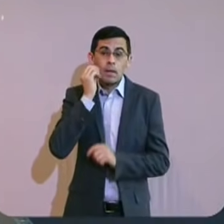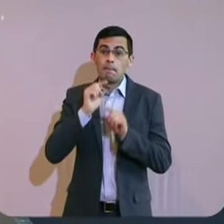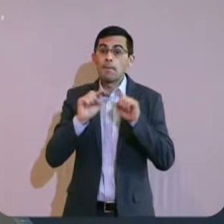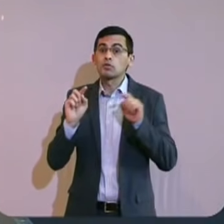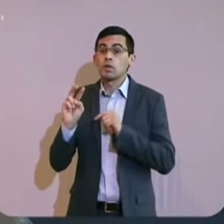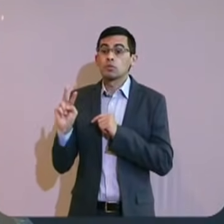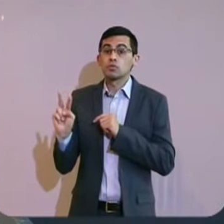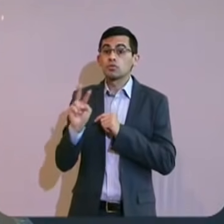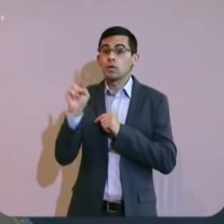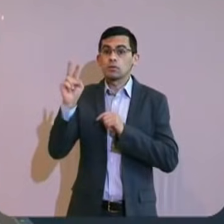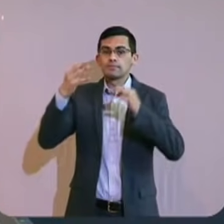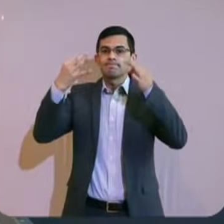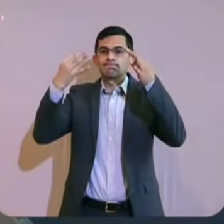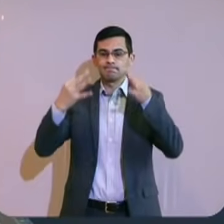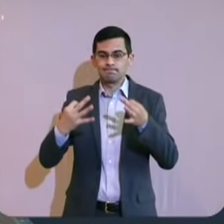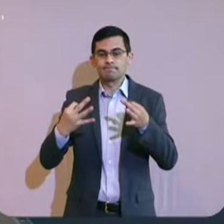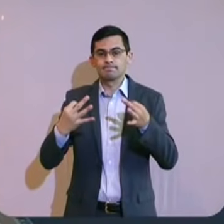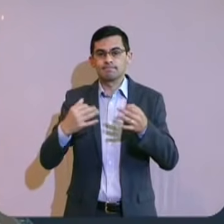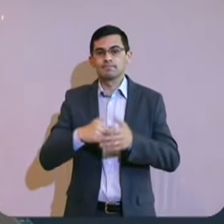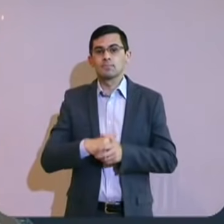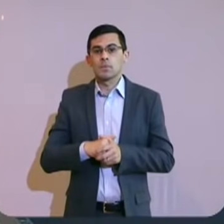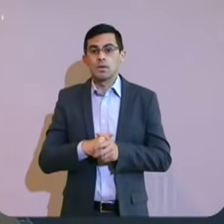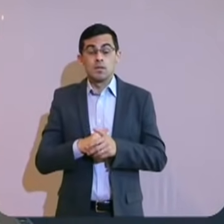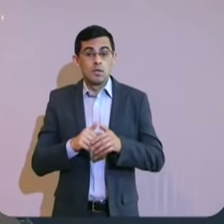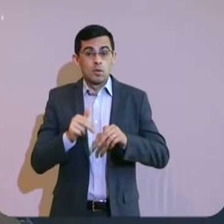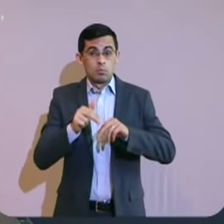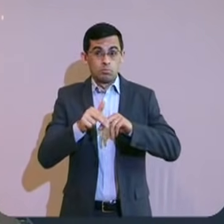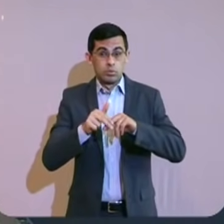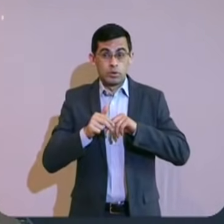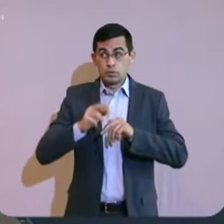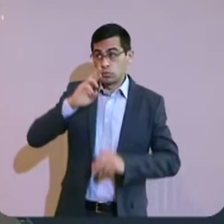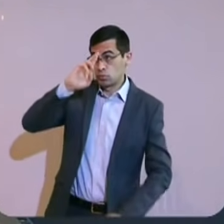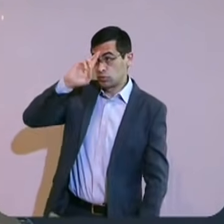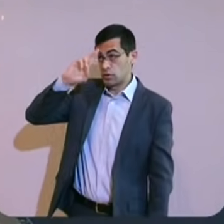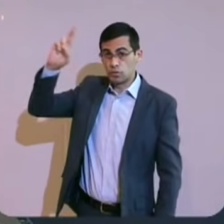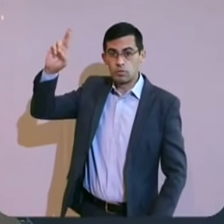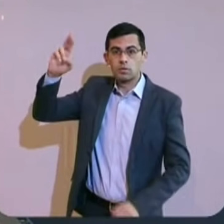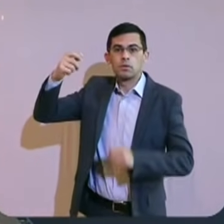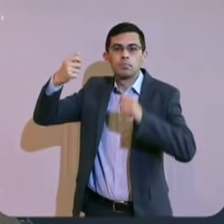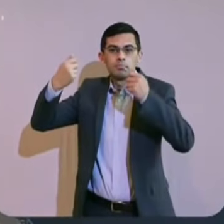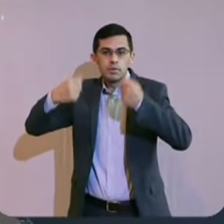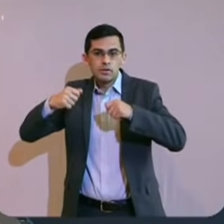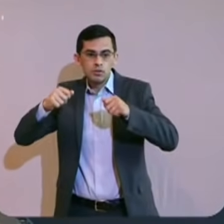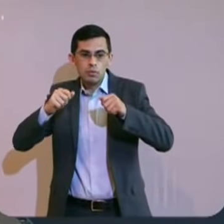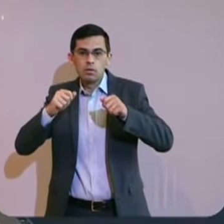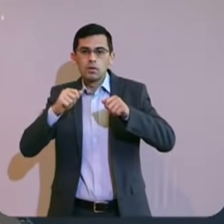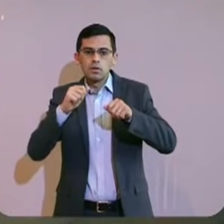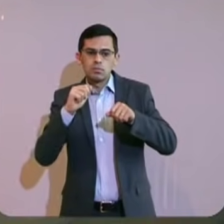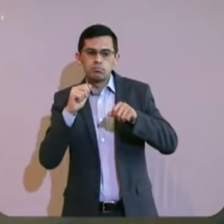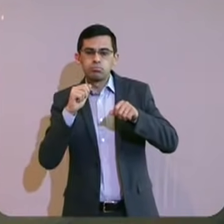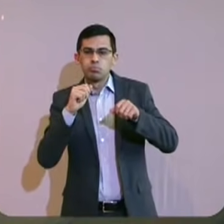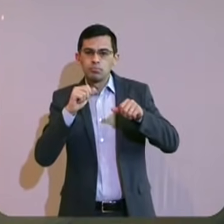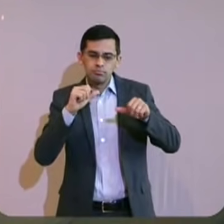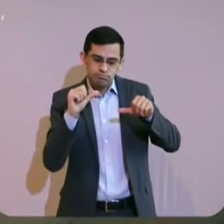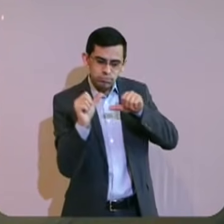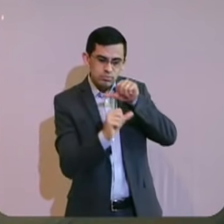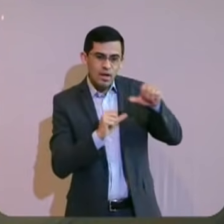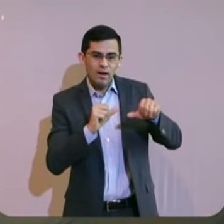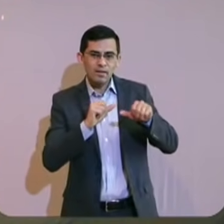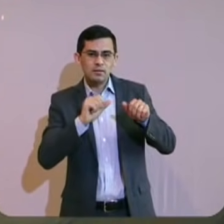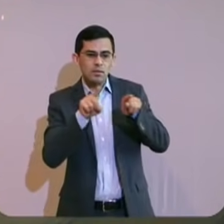valores certos. Por isso o Senhor teve de tratar alguns problemas do coração